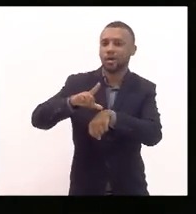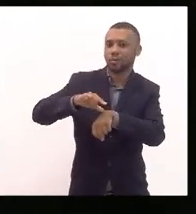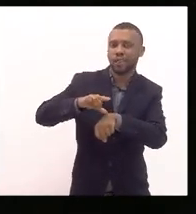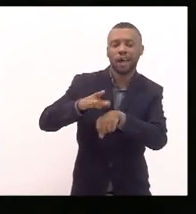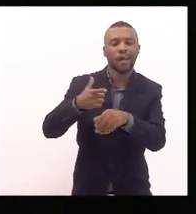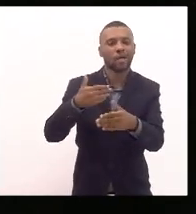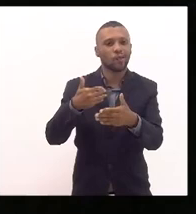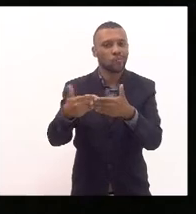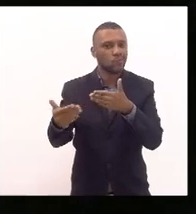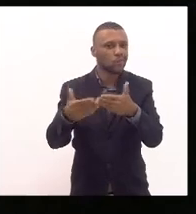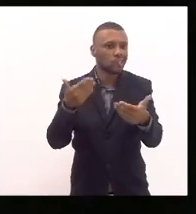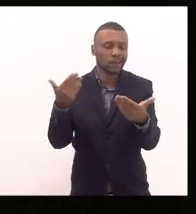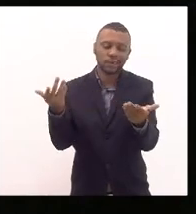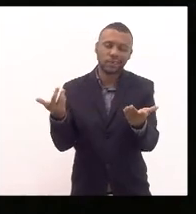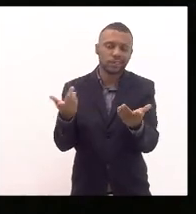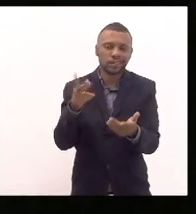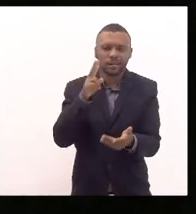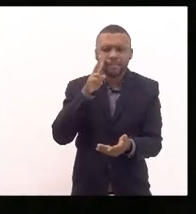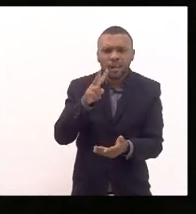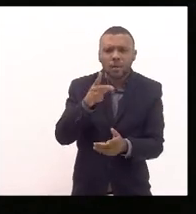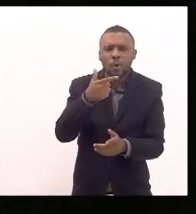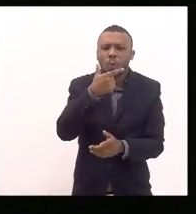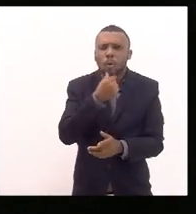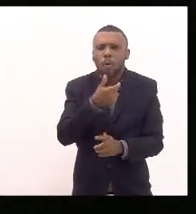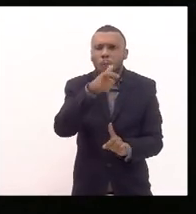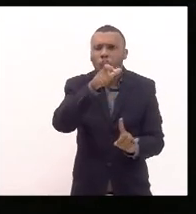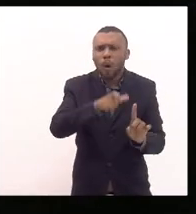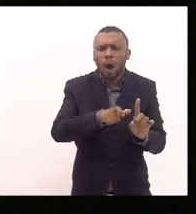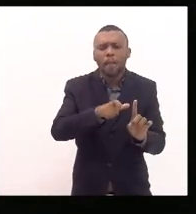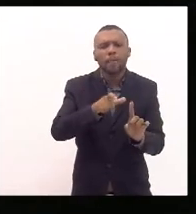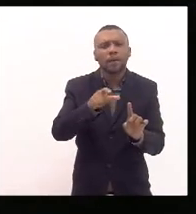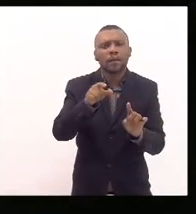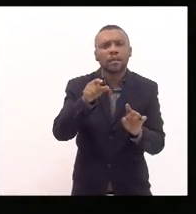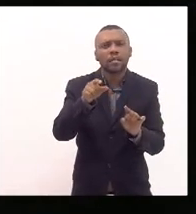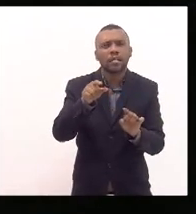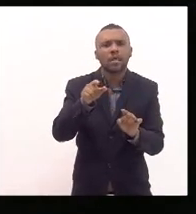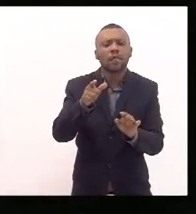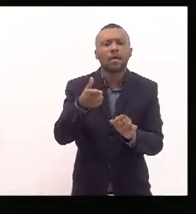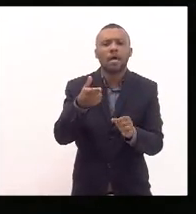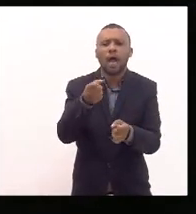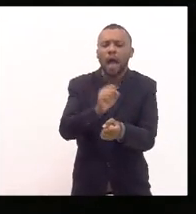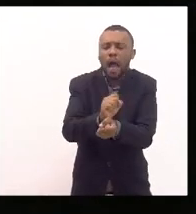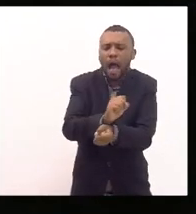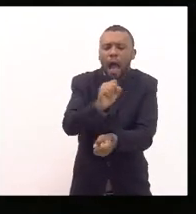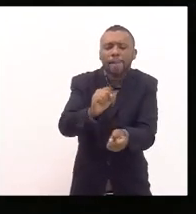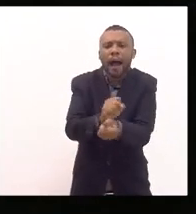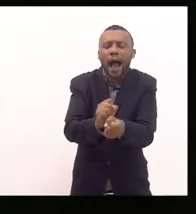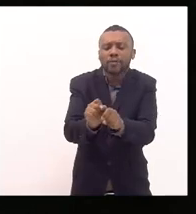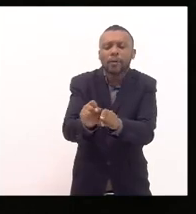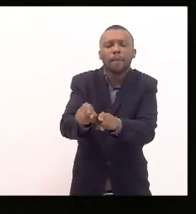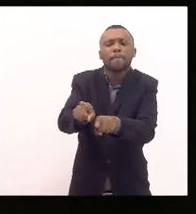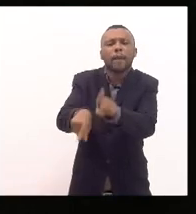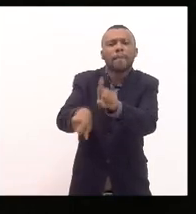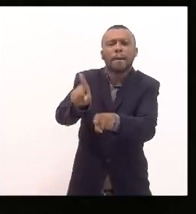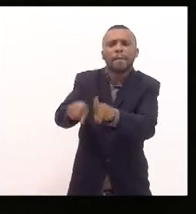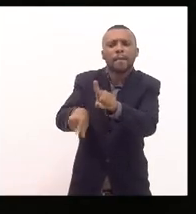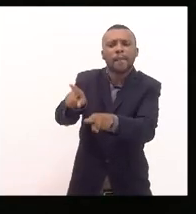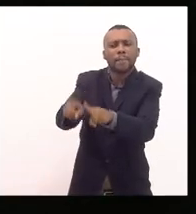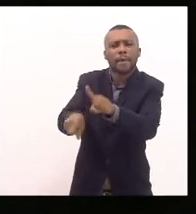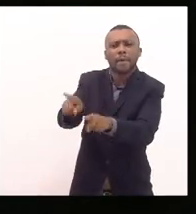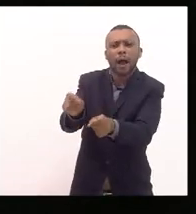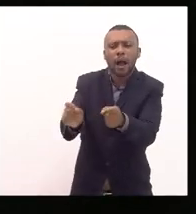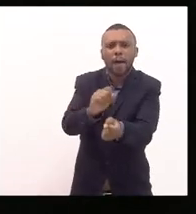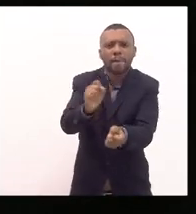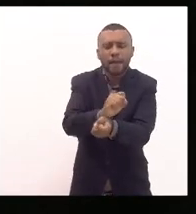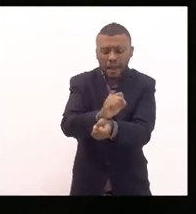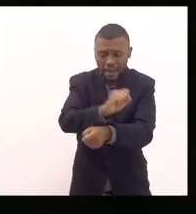nobre e vermos um homem de batendo as suas pernas veja primeiro ele amarrado nas